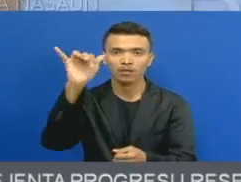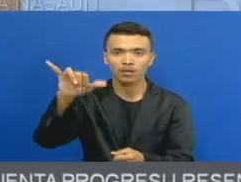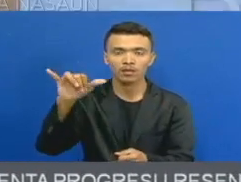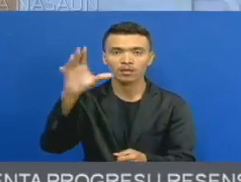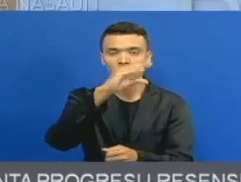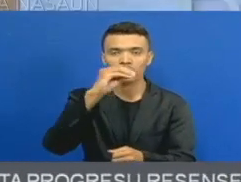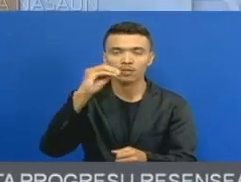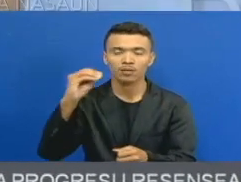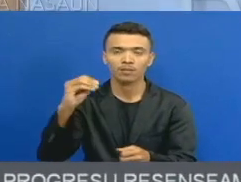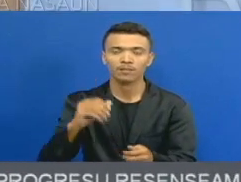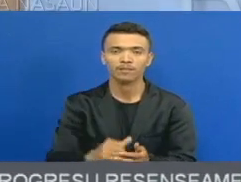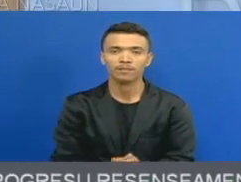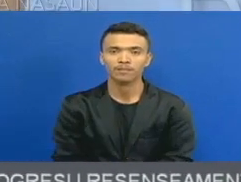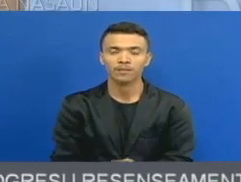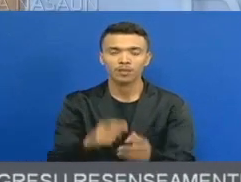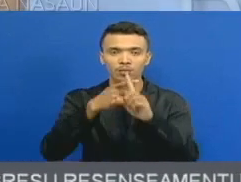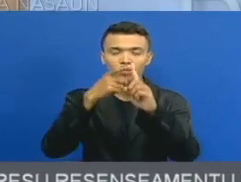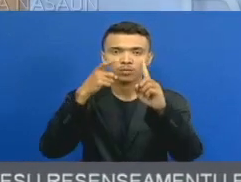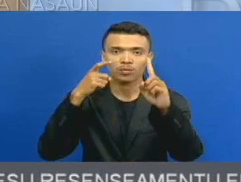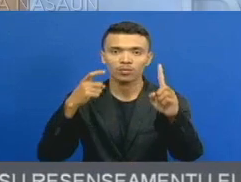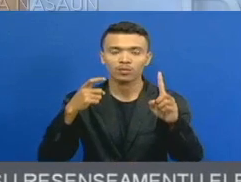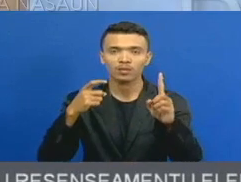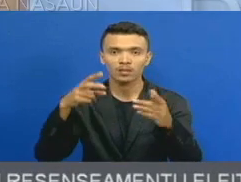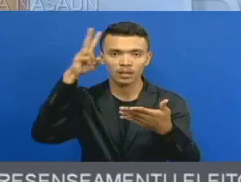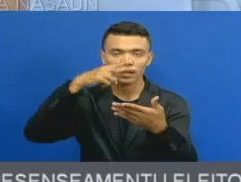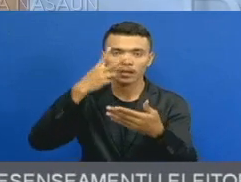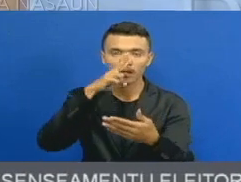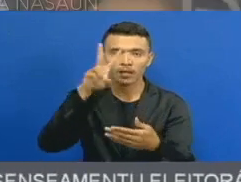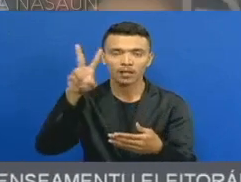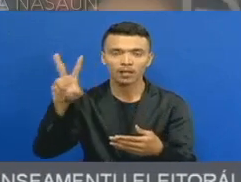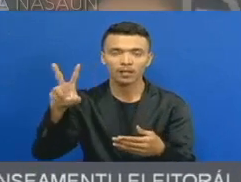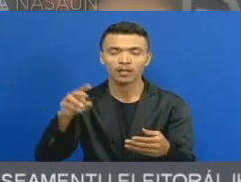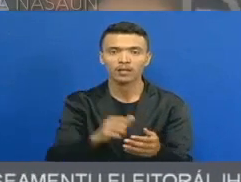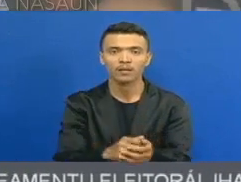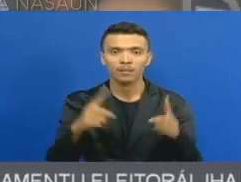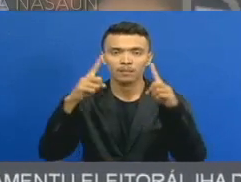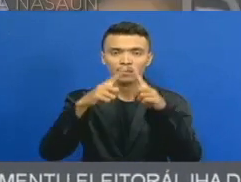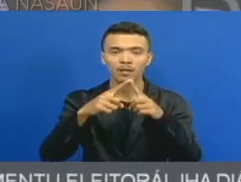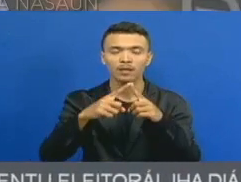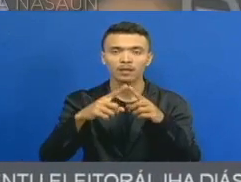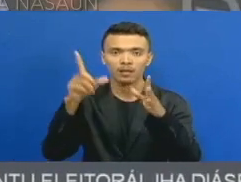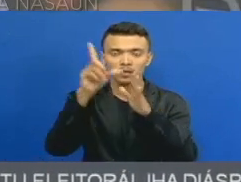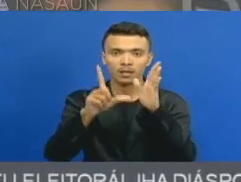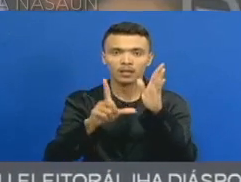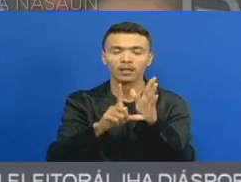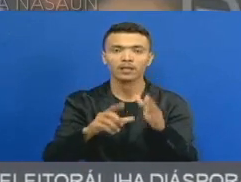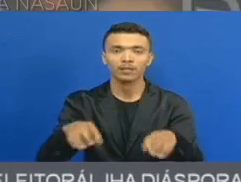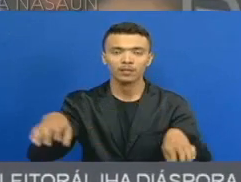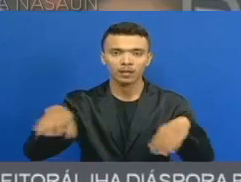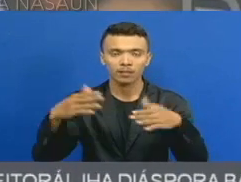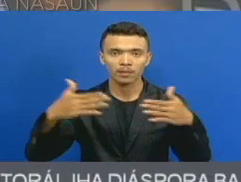complex sira. No liu hosi revisau no remodela ba enquadramento legal nebe elabora